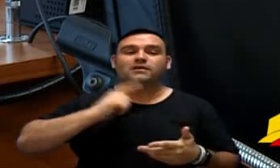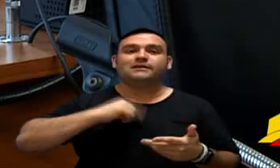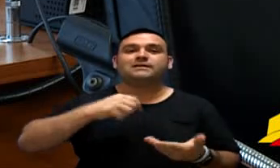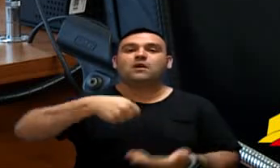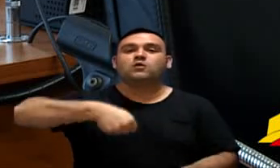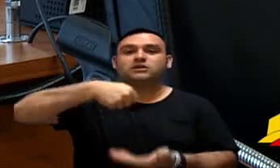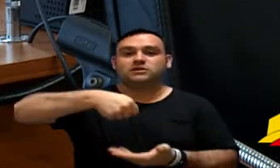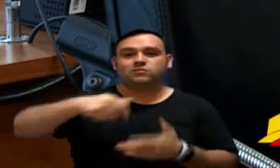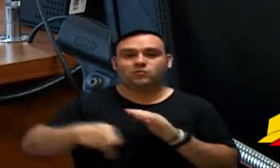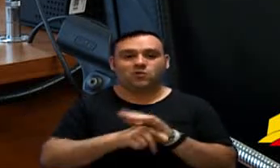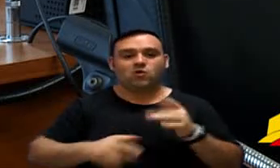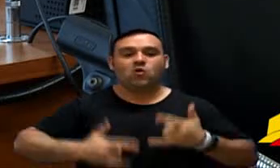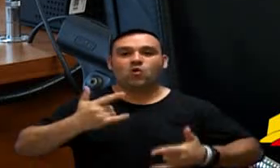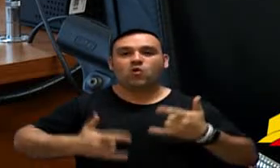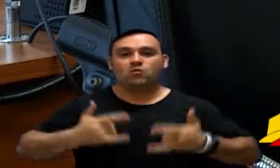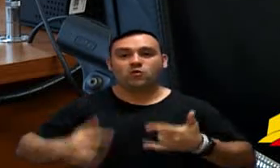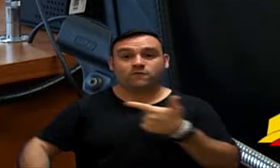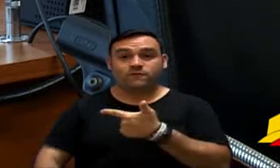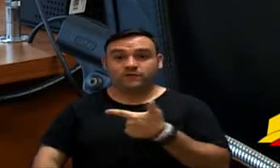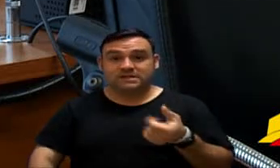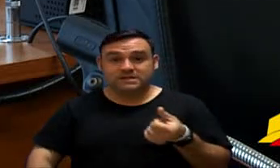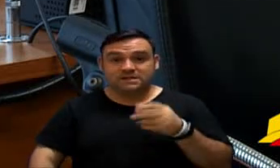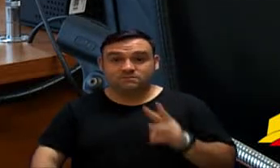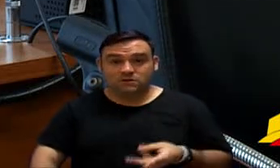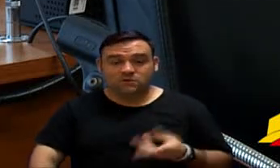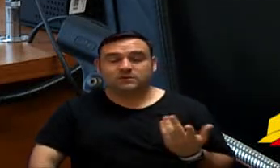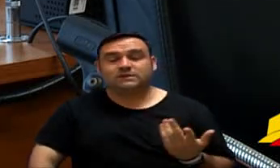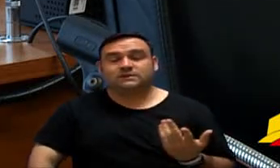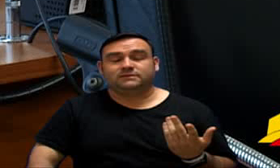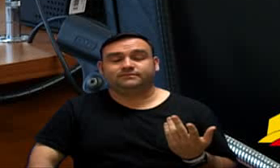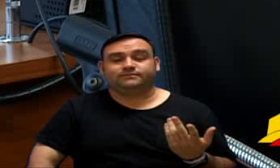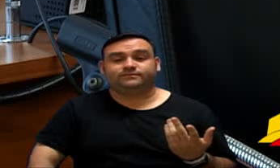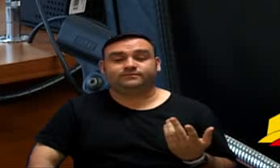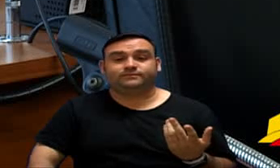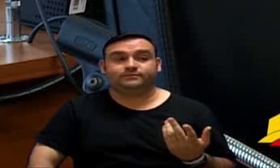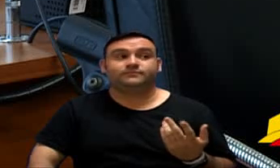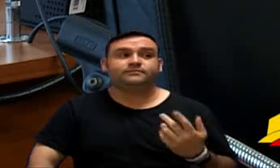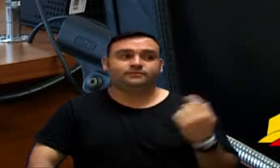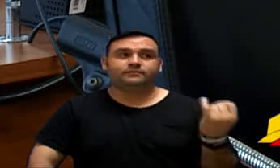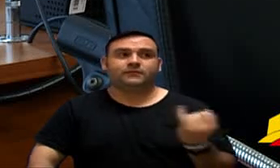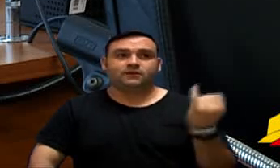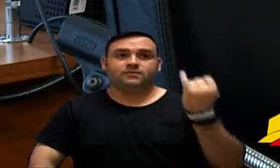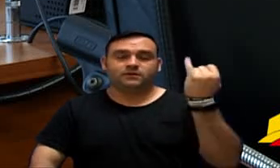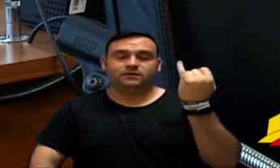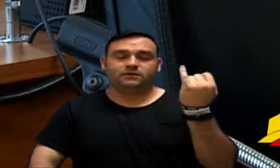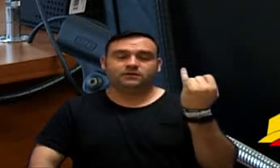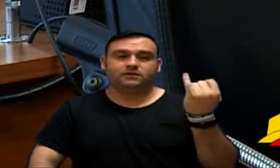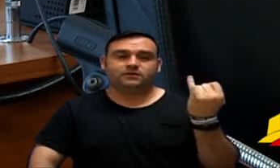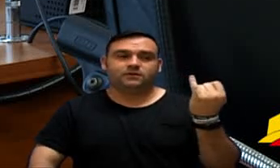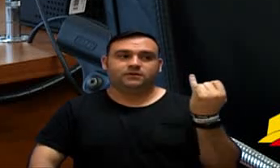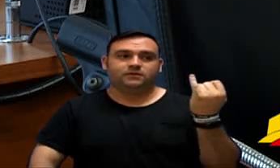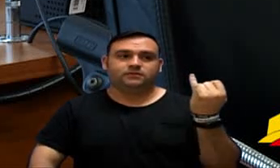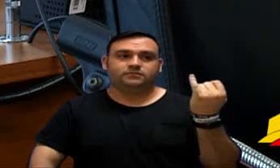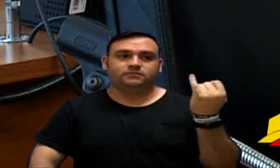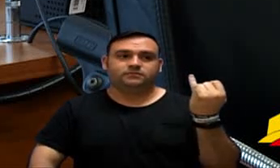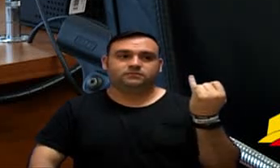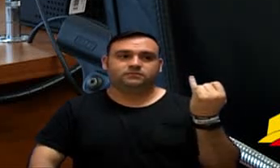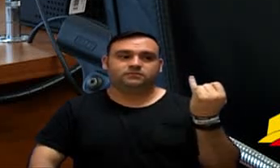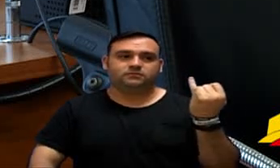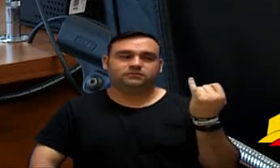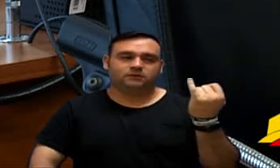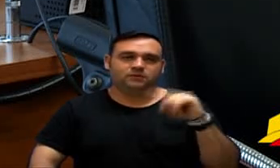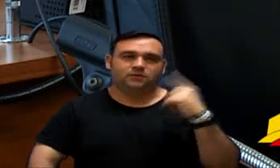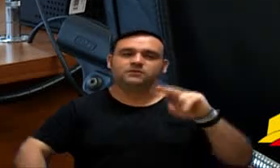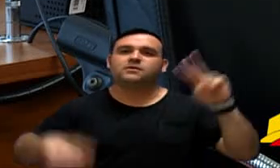robótica no valor de 26 milhões. Né? E aí é importante essa, toda